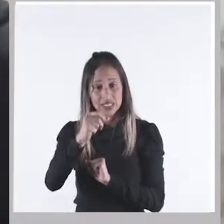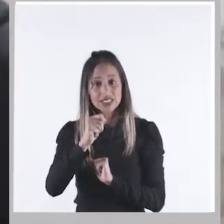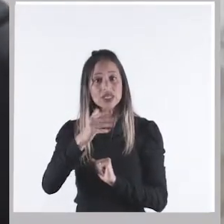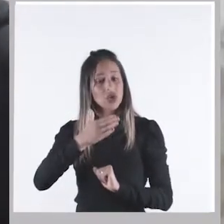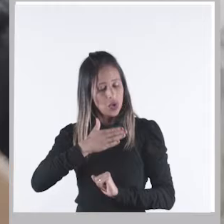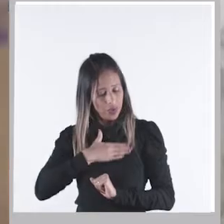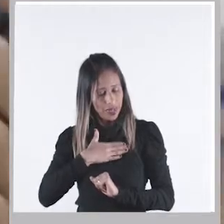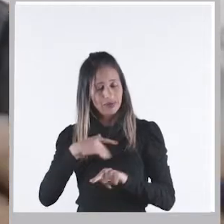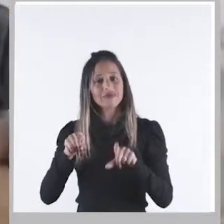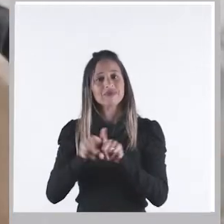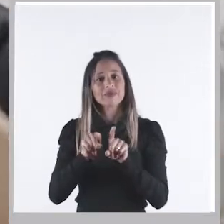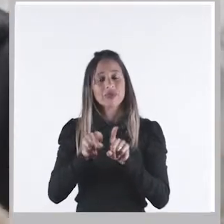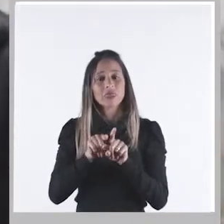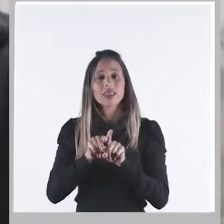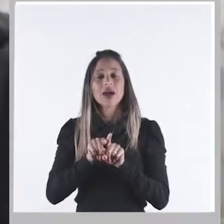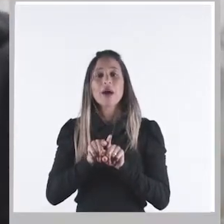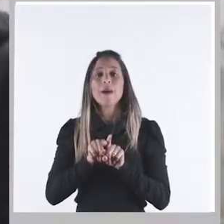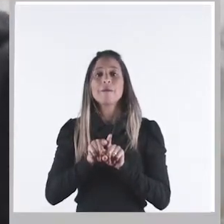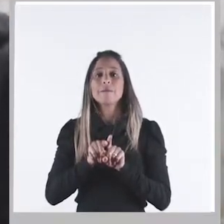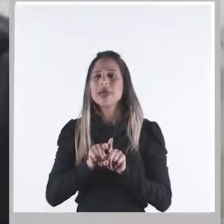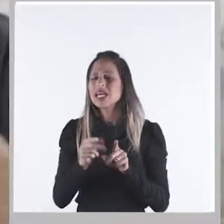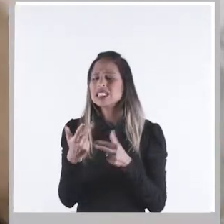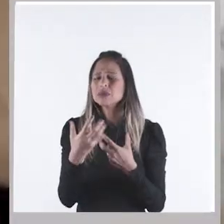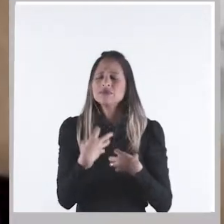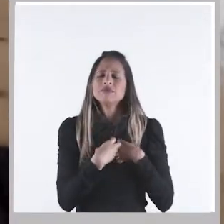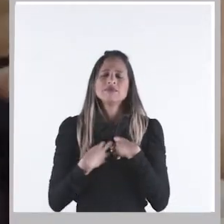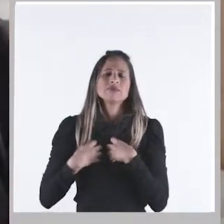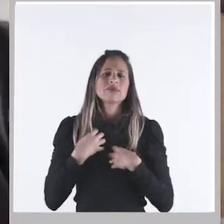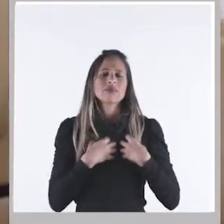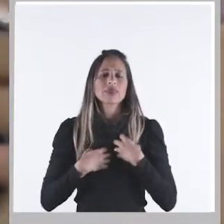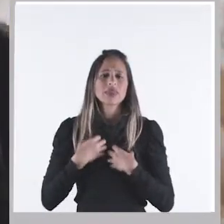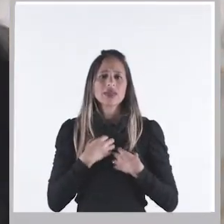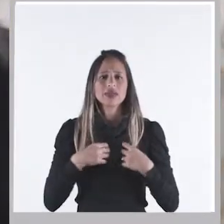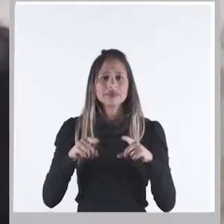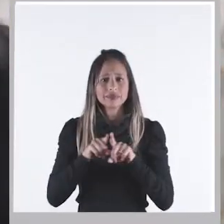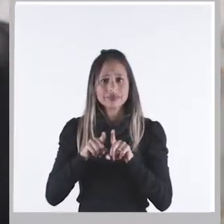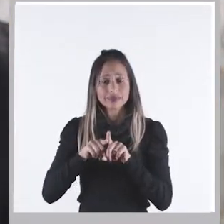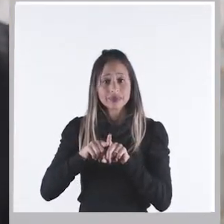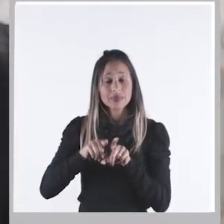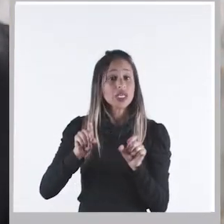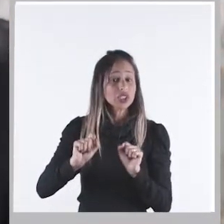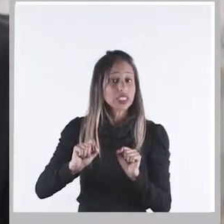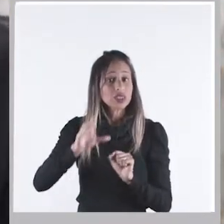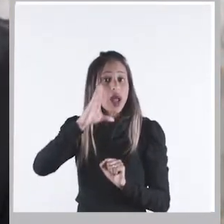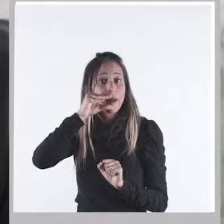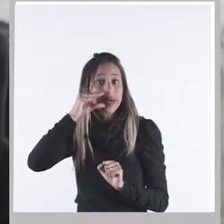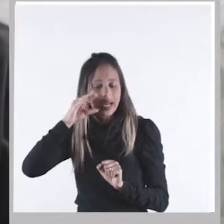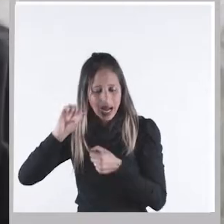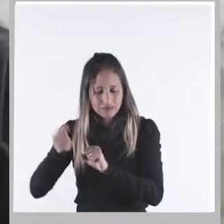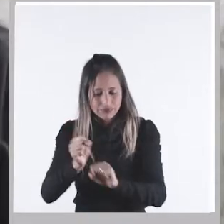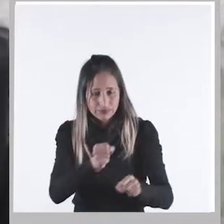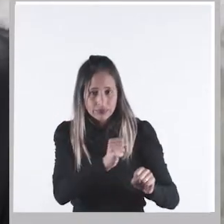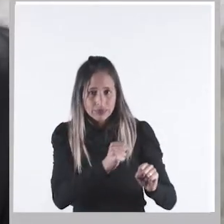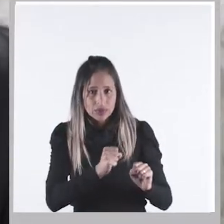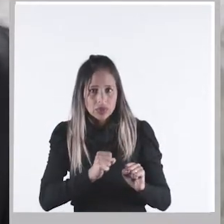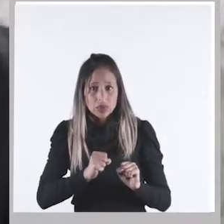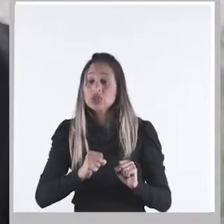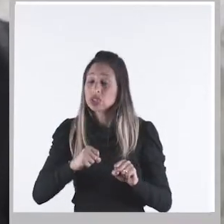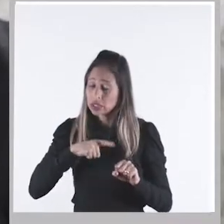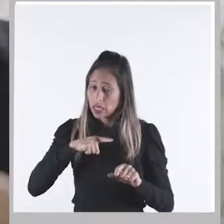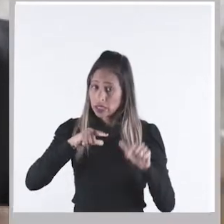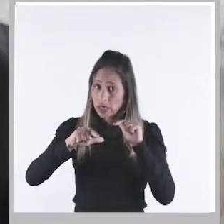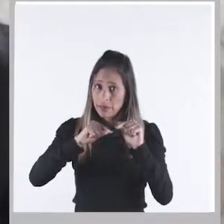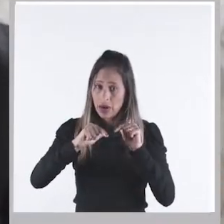parecida comigo, com as mesmas angústias, né, de ter sido empregada doméstica, de ter trabalhado no